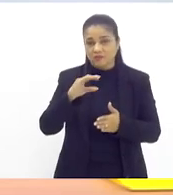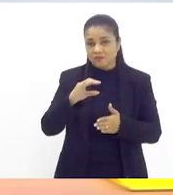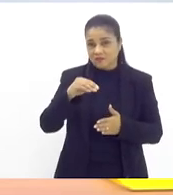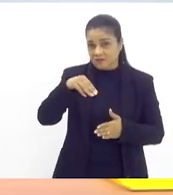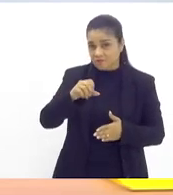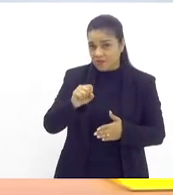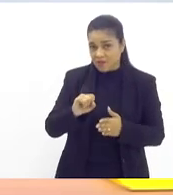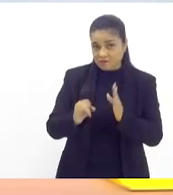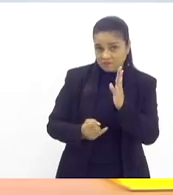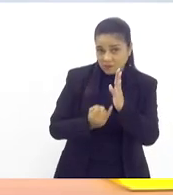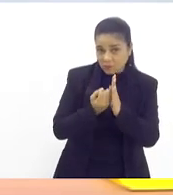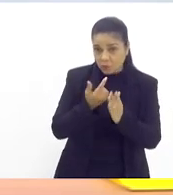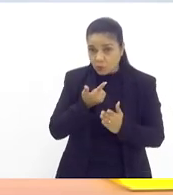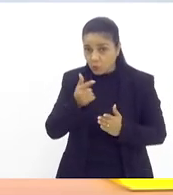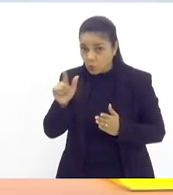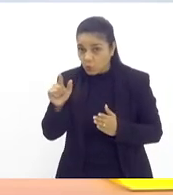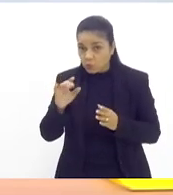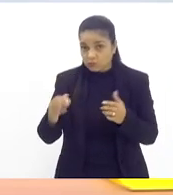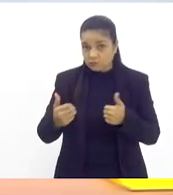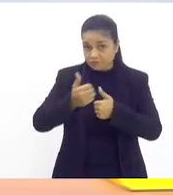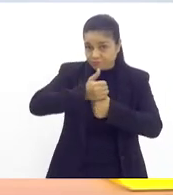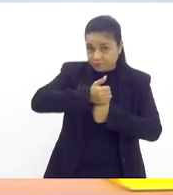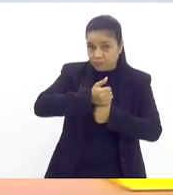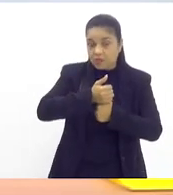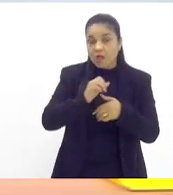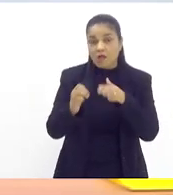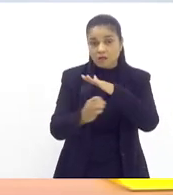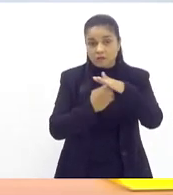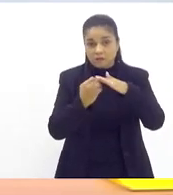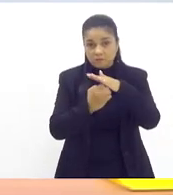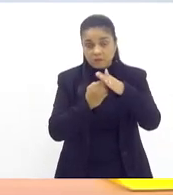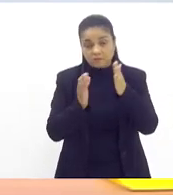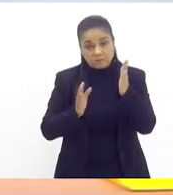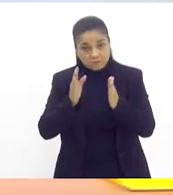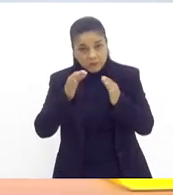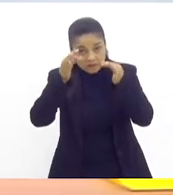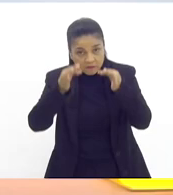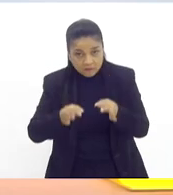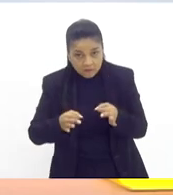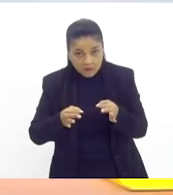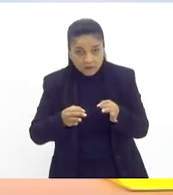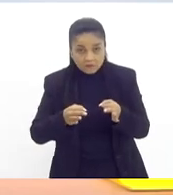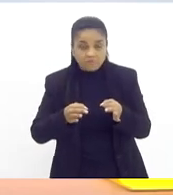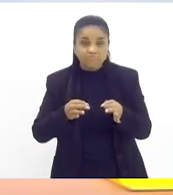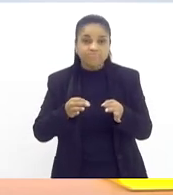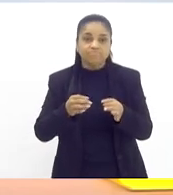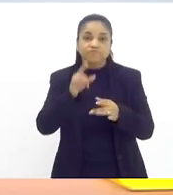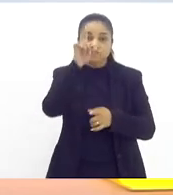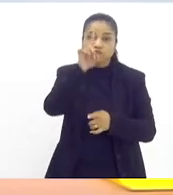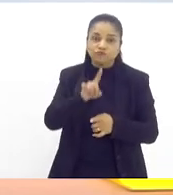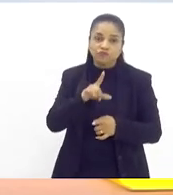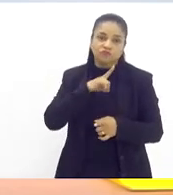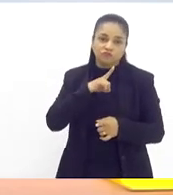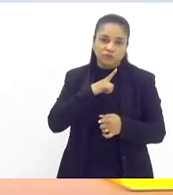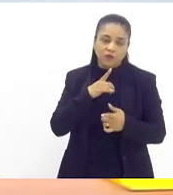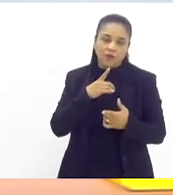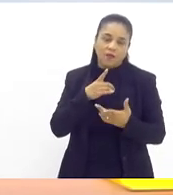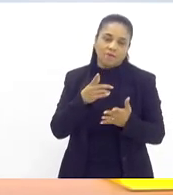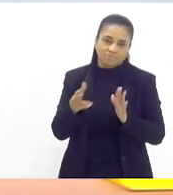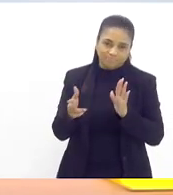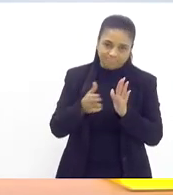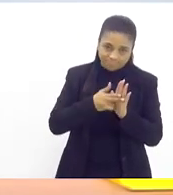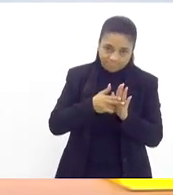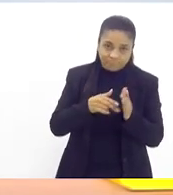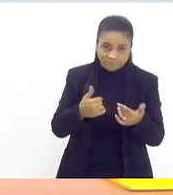tributo, as empresas que fizeram investimentos por prazo certo e sob condição teriam um direito adquirido.